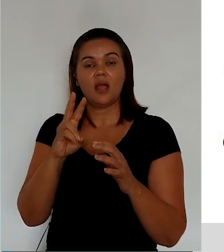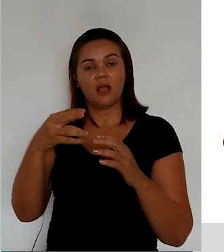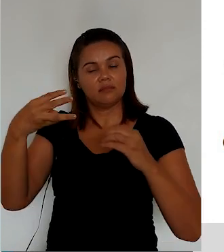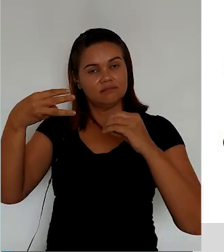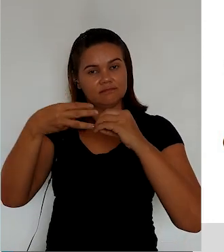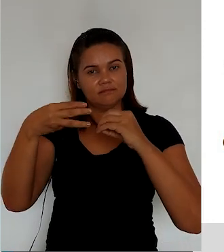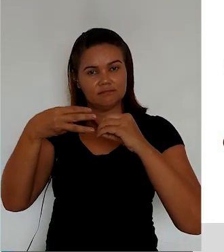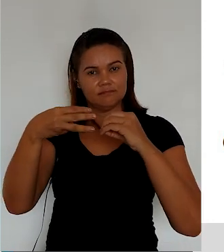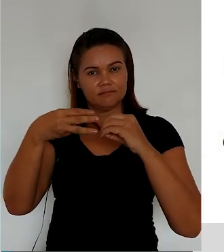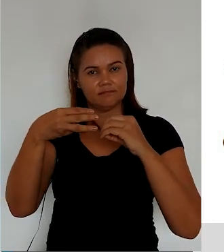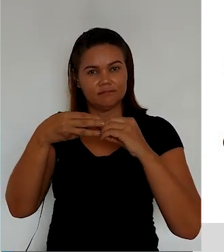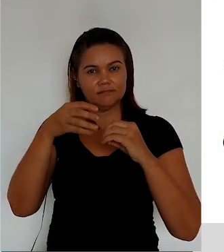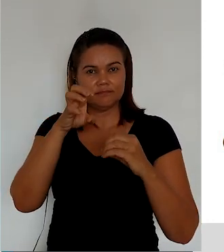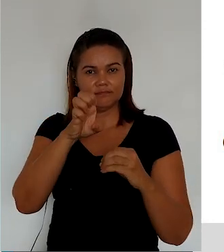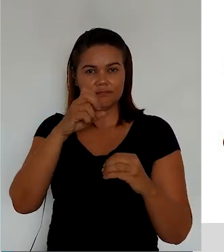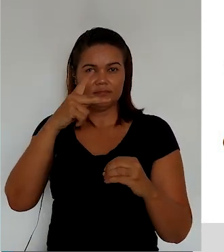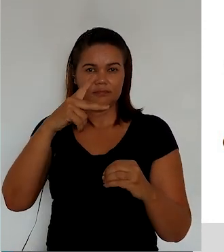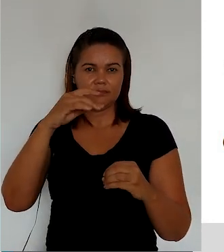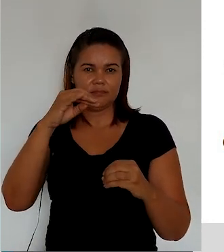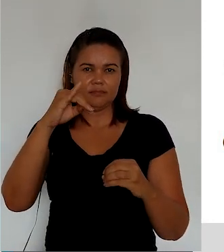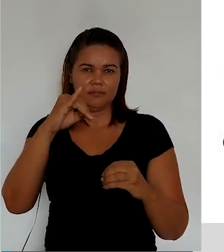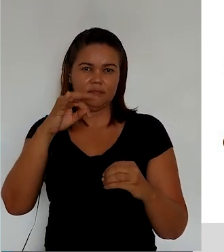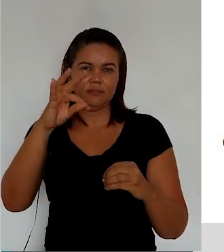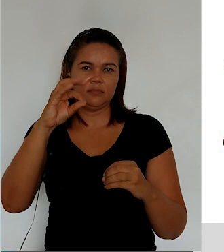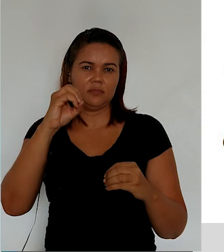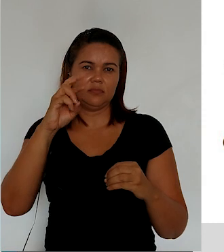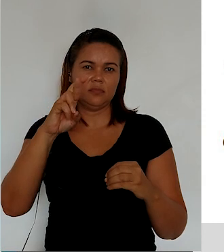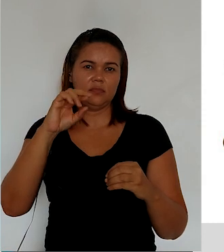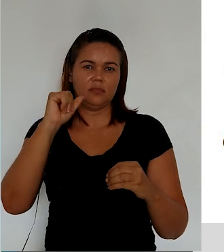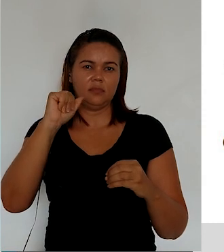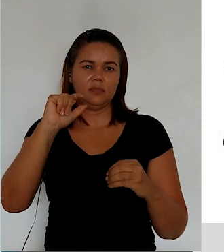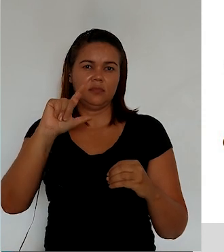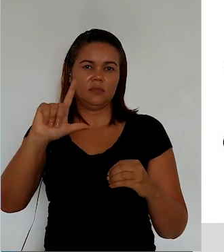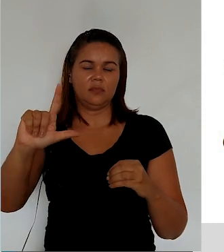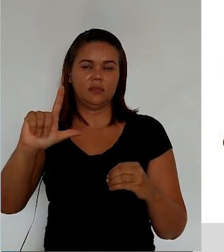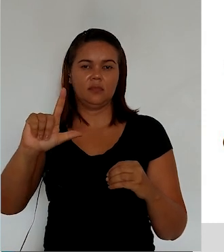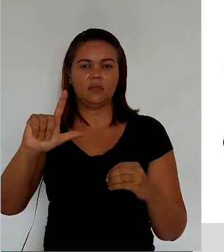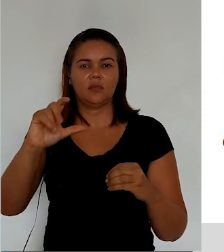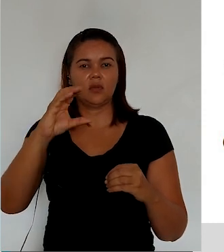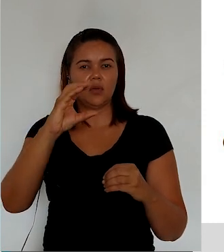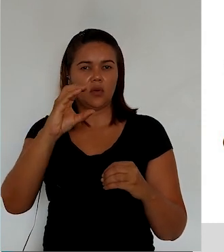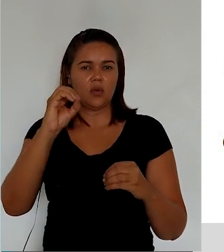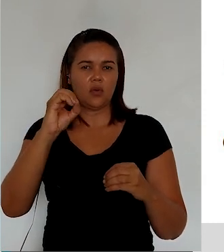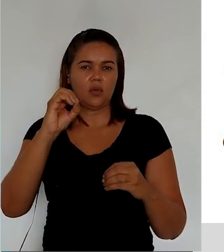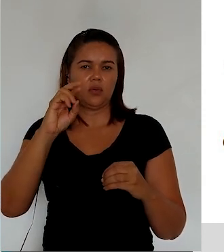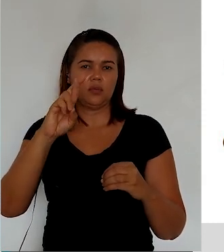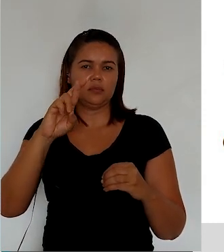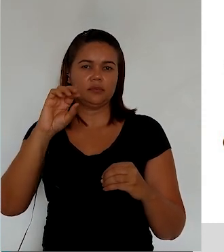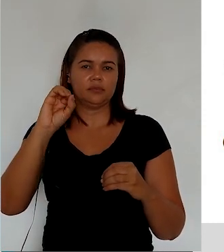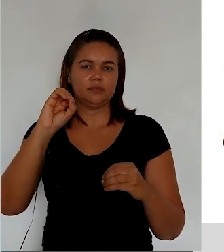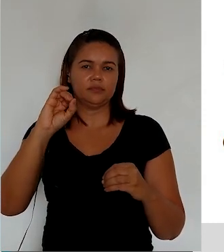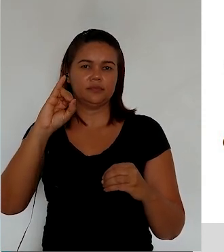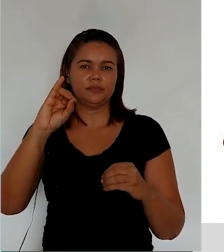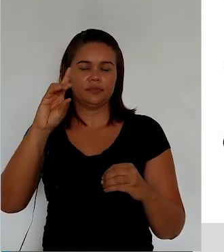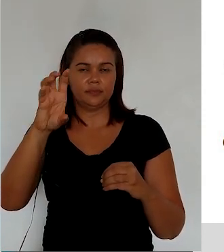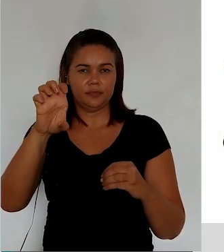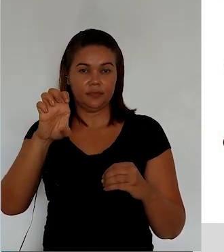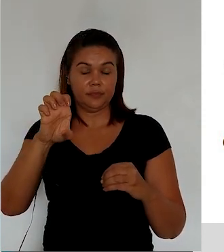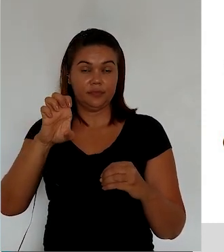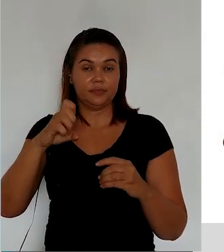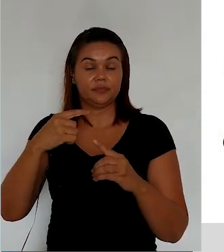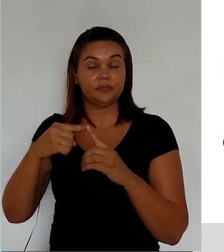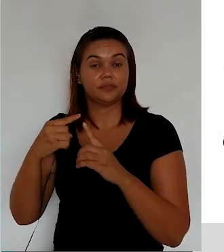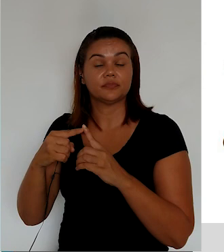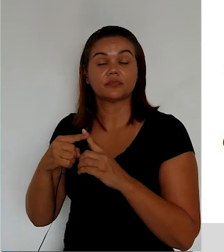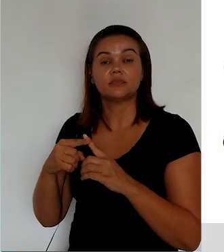que formam uma barreira física entre o vaso, no seu interior, e o